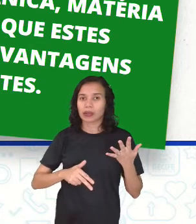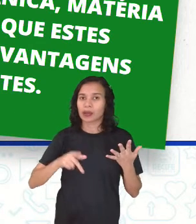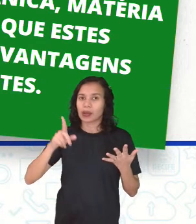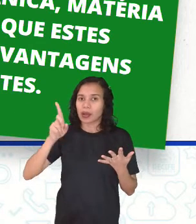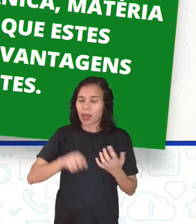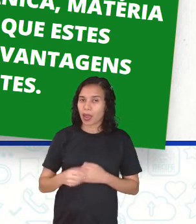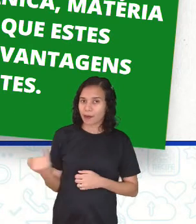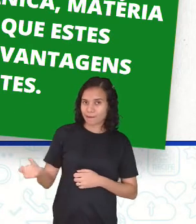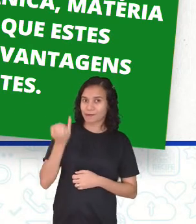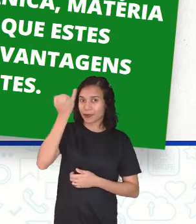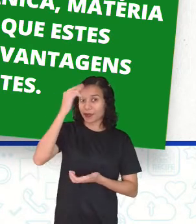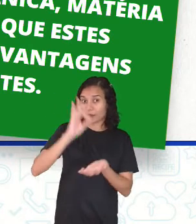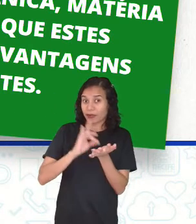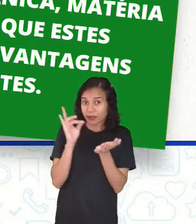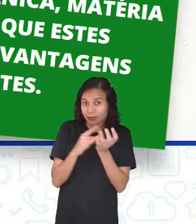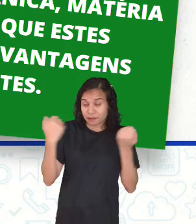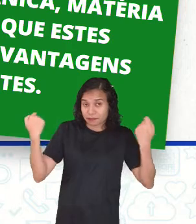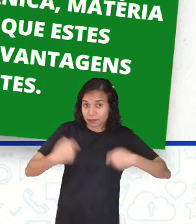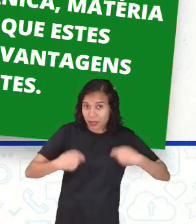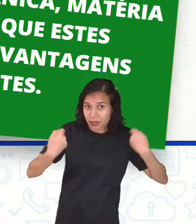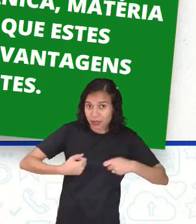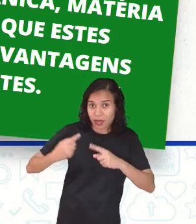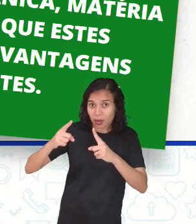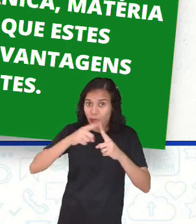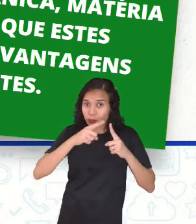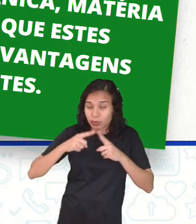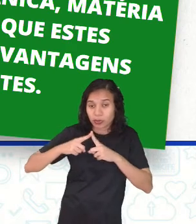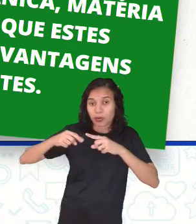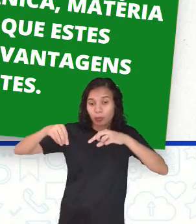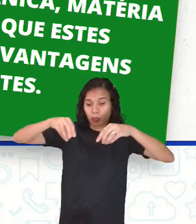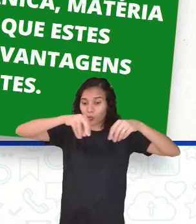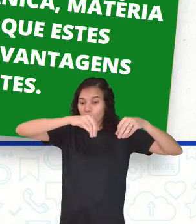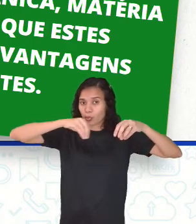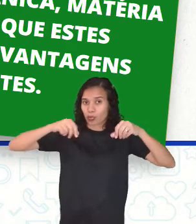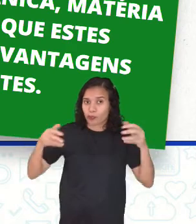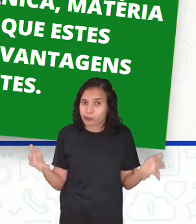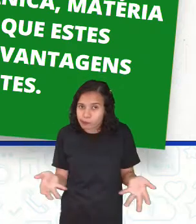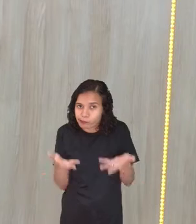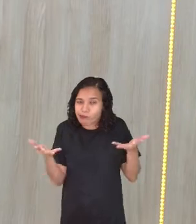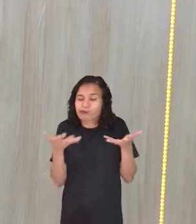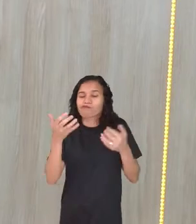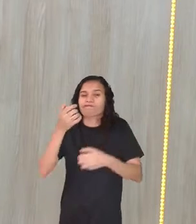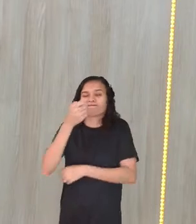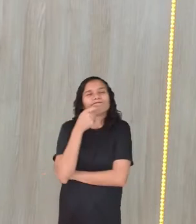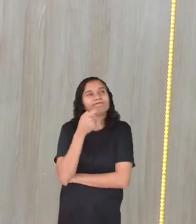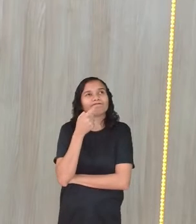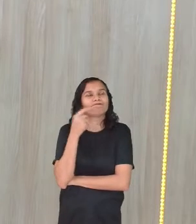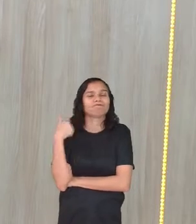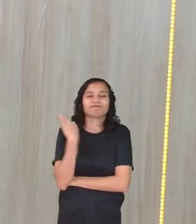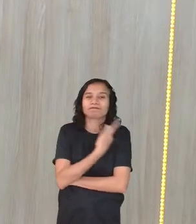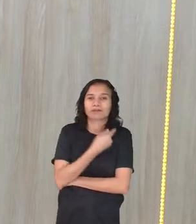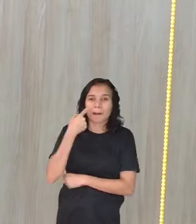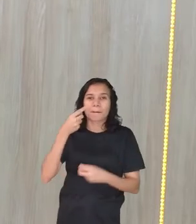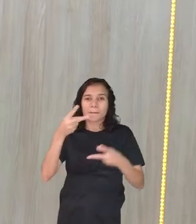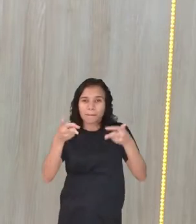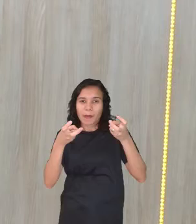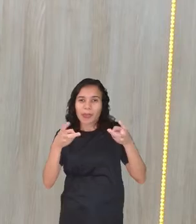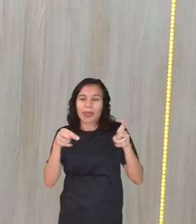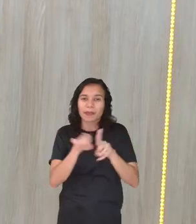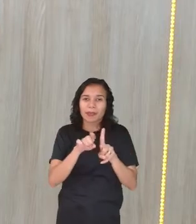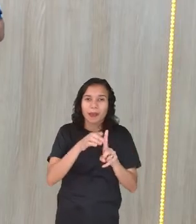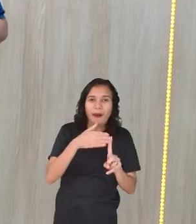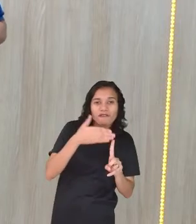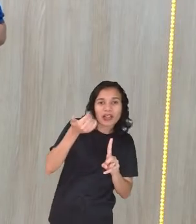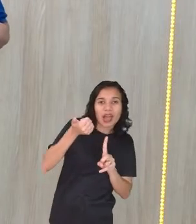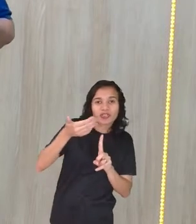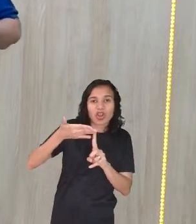são essenciais e necessárias para os tipos de solo? E aí a gente vê também a questão de vantagens